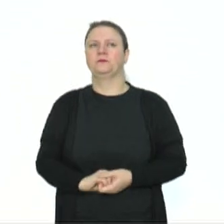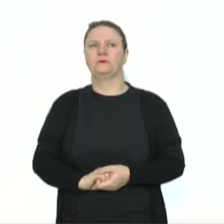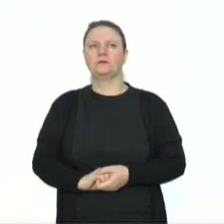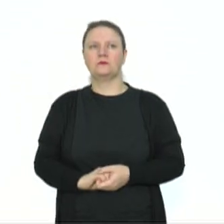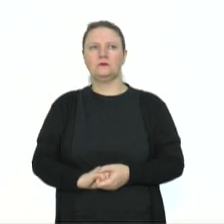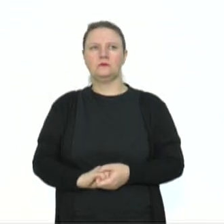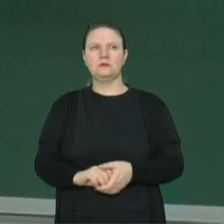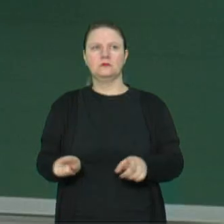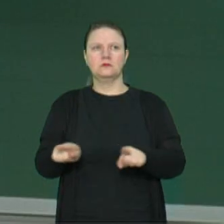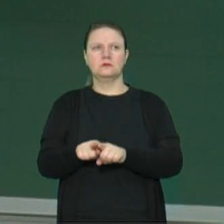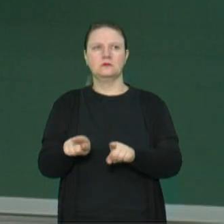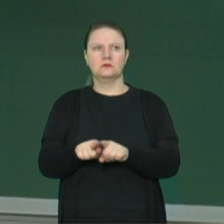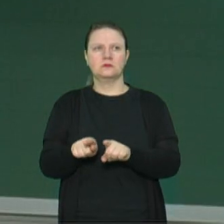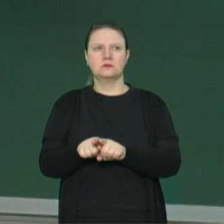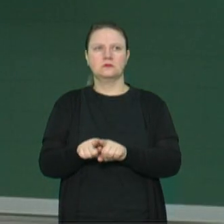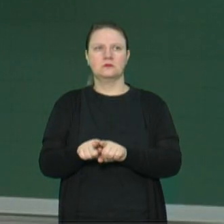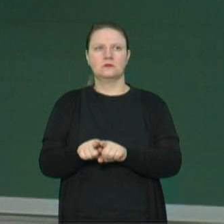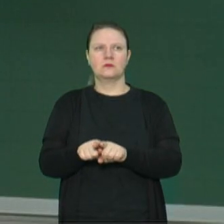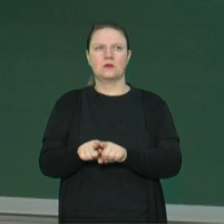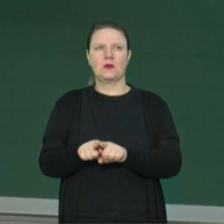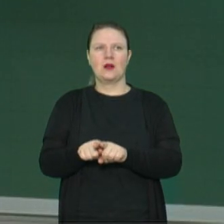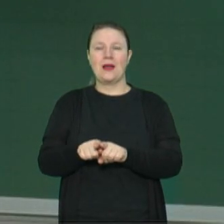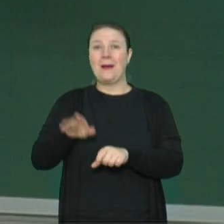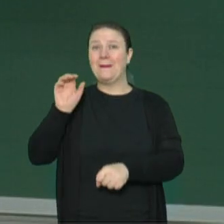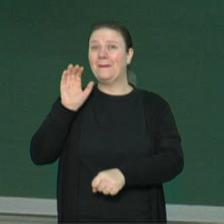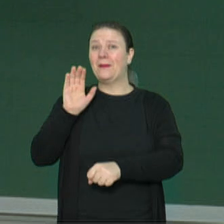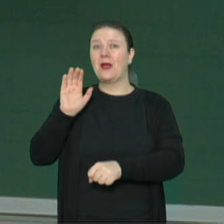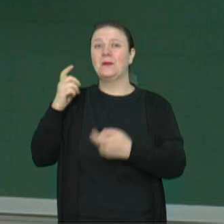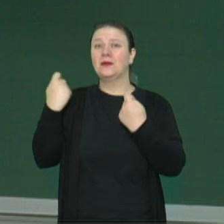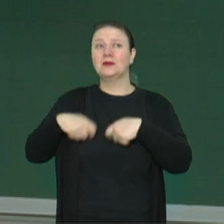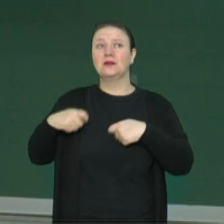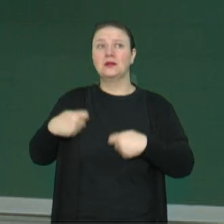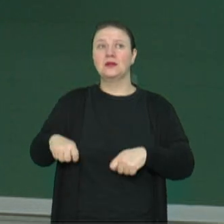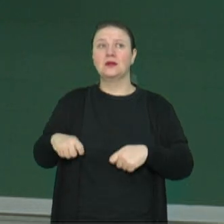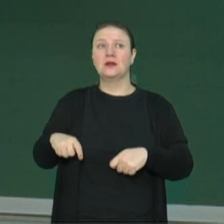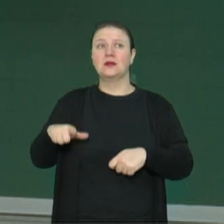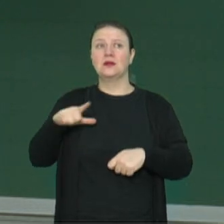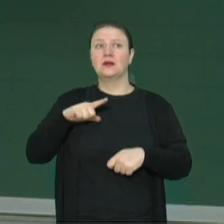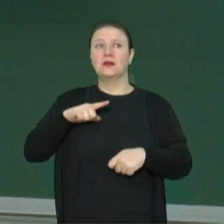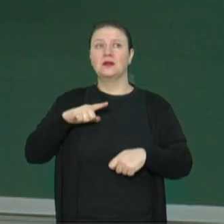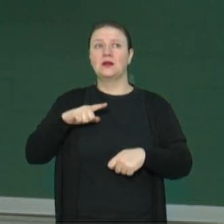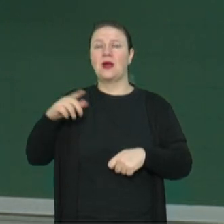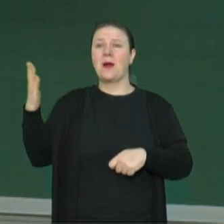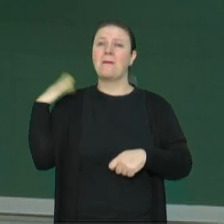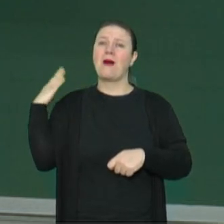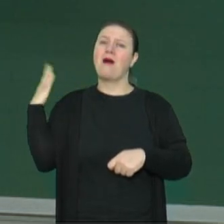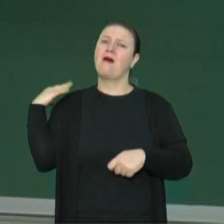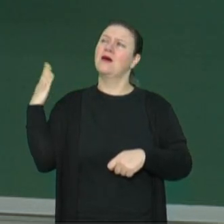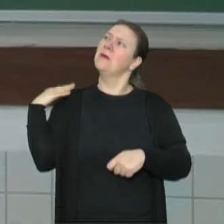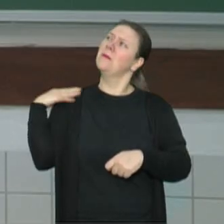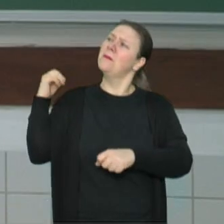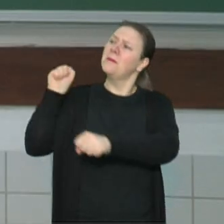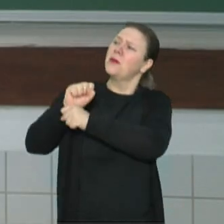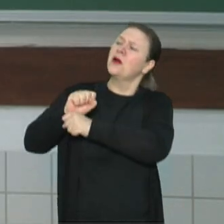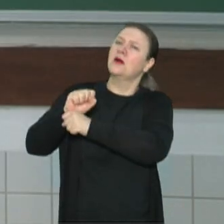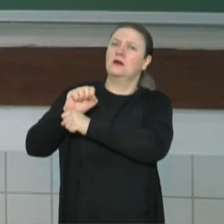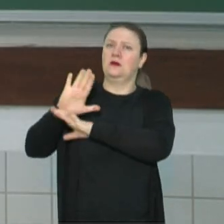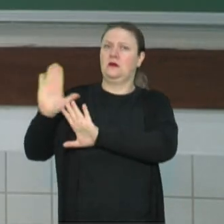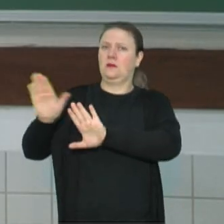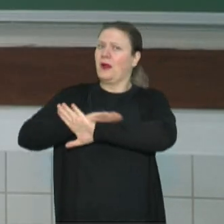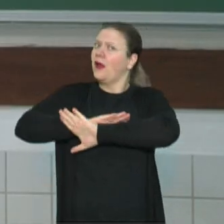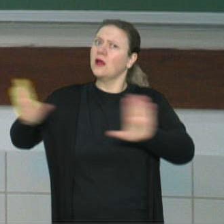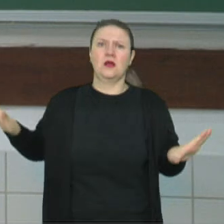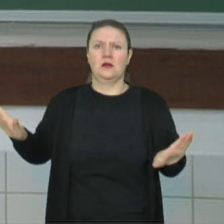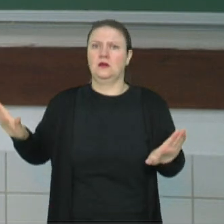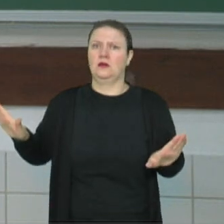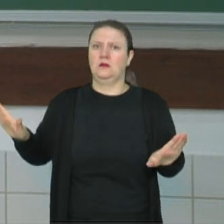também, para ele desistir, né? Para ele parar de fazer o movimento, nós podemos ver que há o toque no braço dele, para acabar